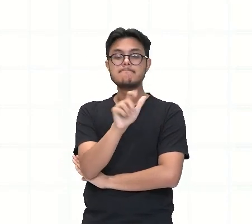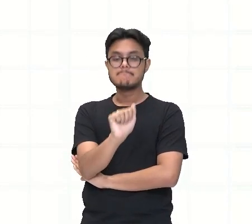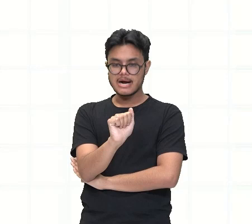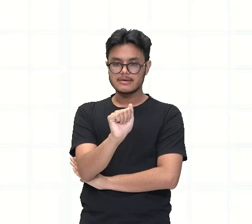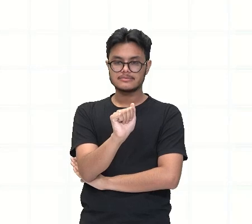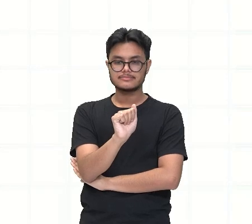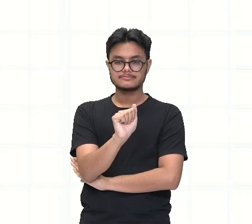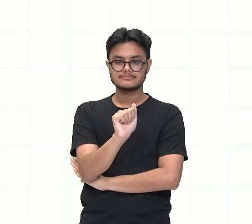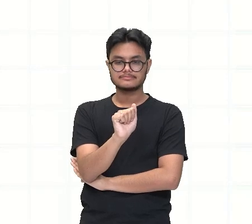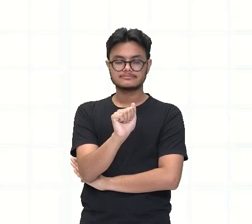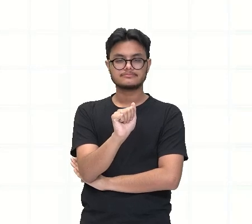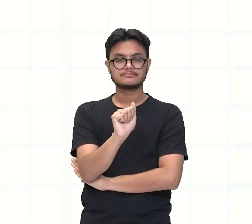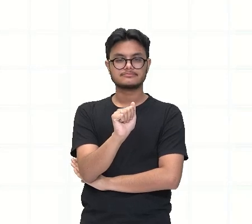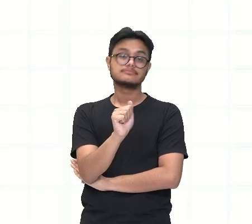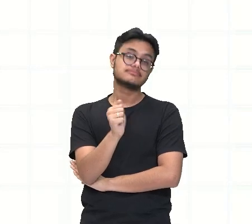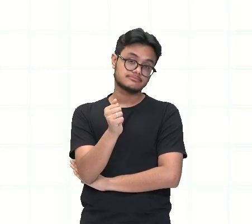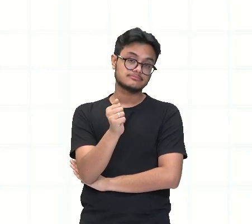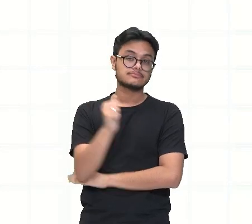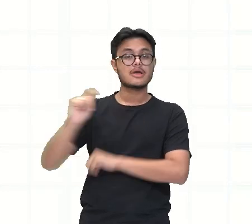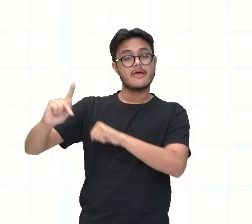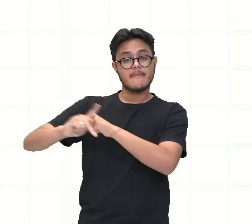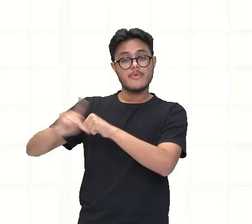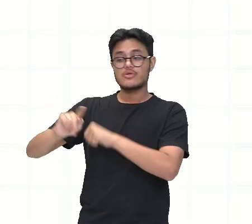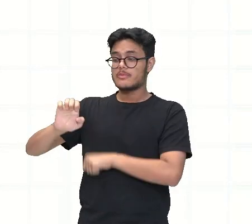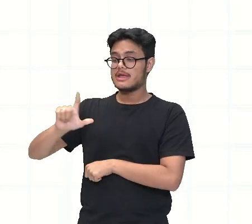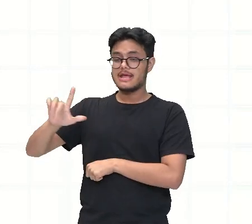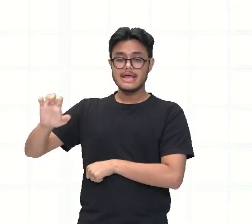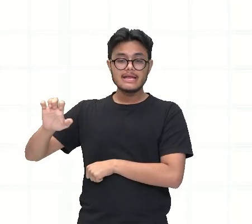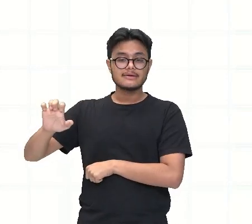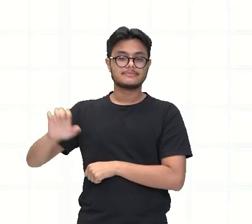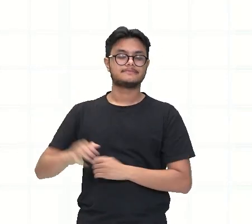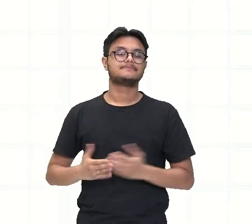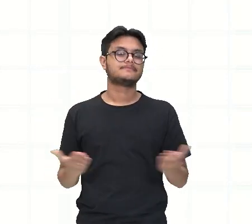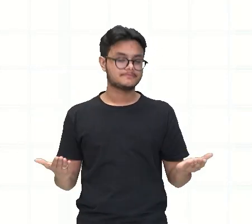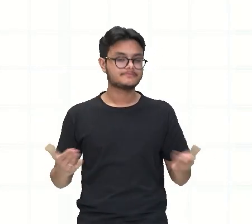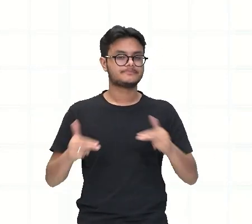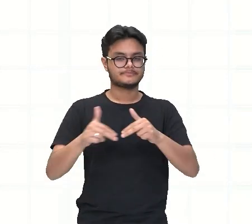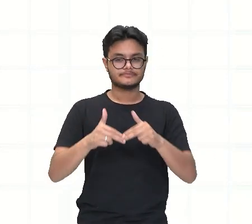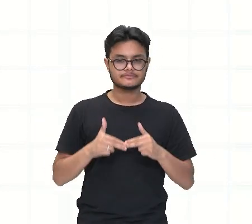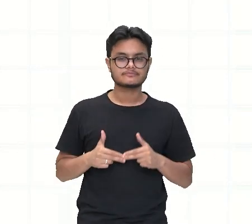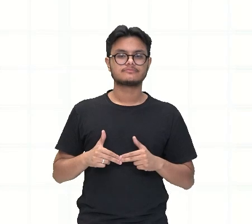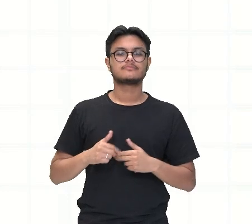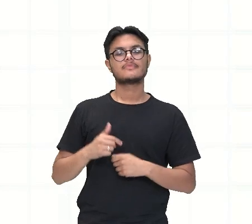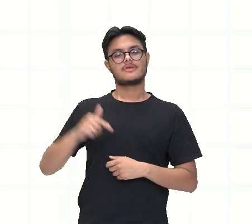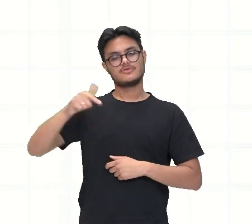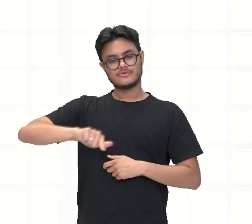e substituí por quê? Pelo pronome ele. E aí, outra